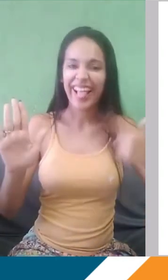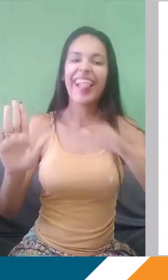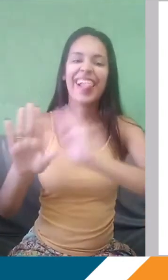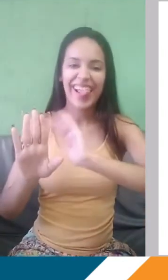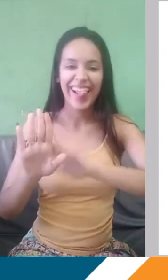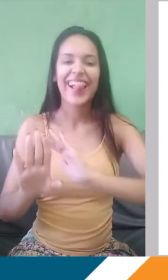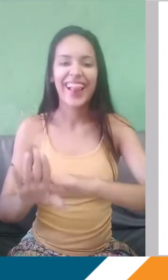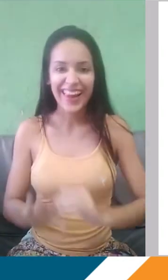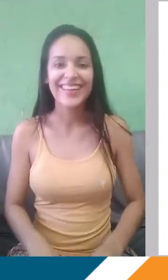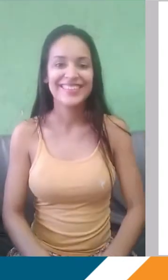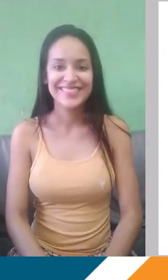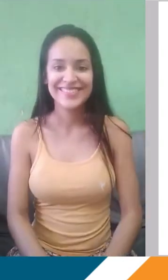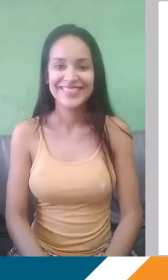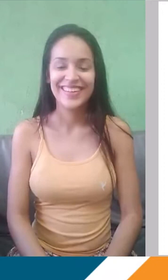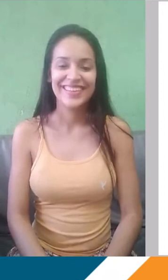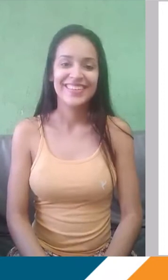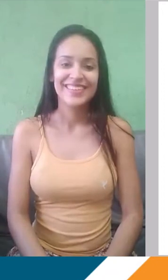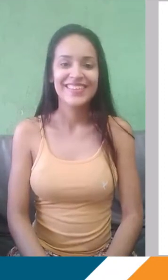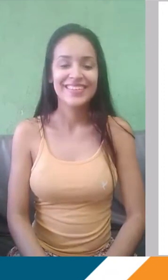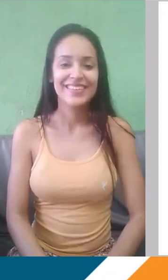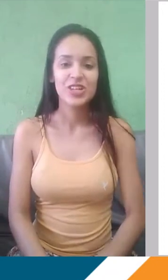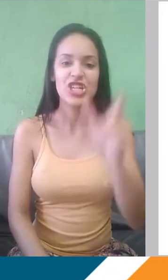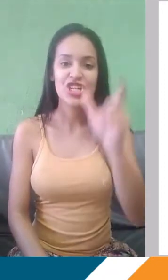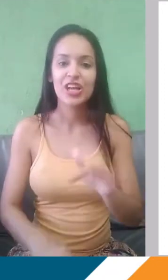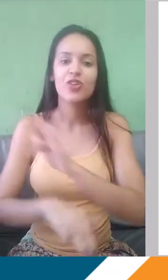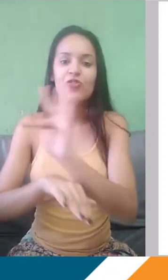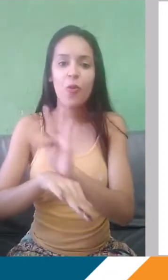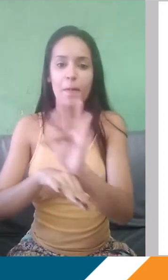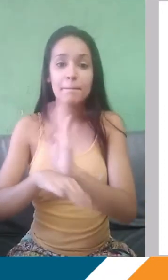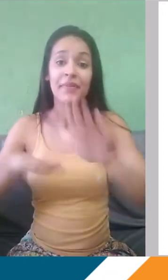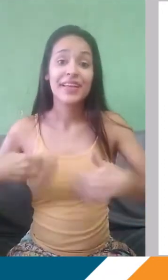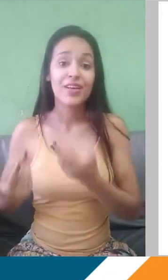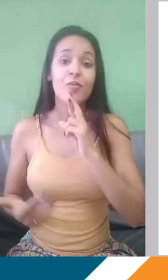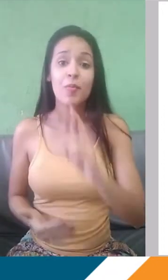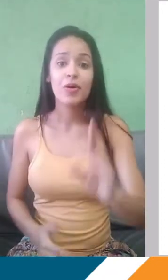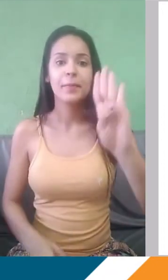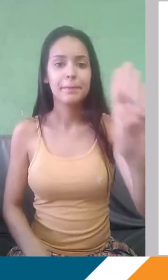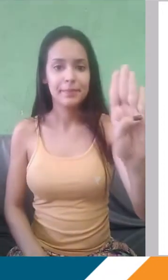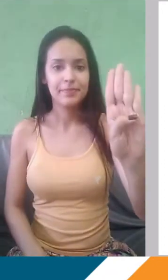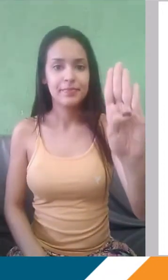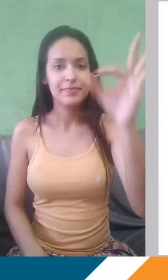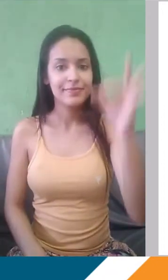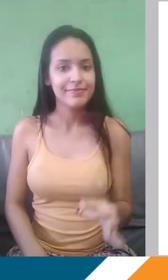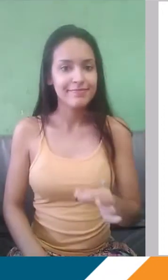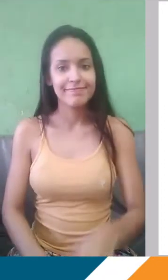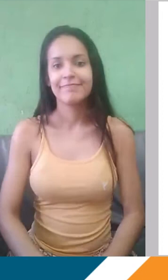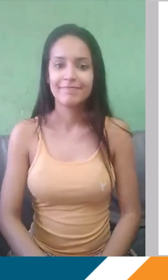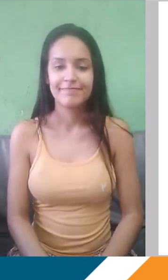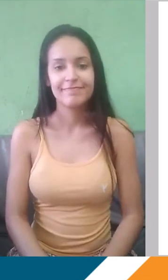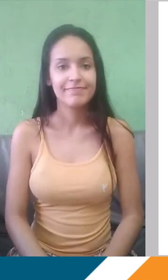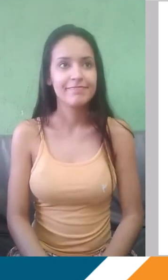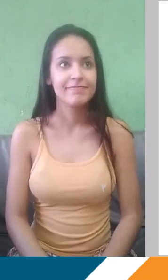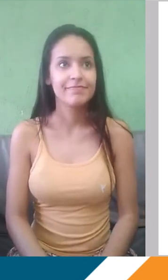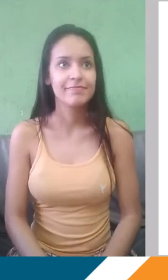de ironizá-la. Dessa forma, podemos afirmar que a opção correta seria a letra B. Pela leitura